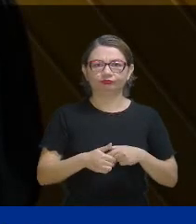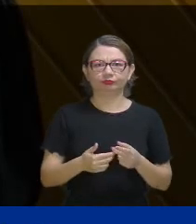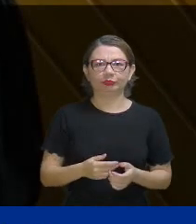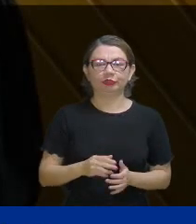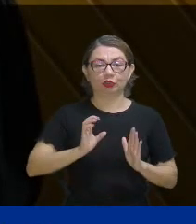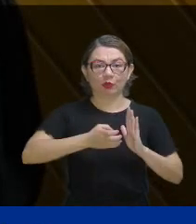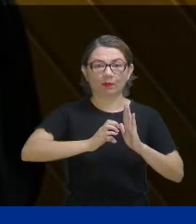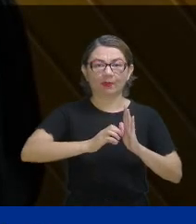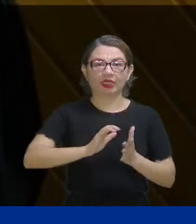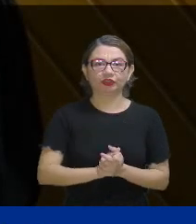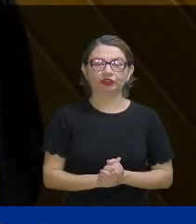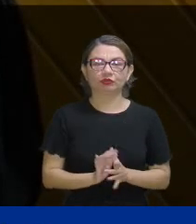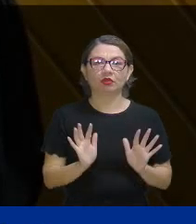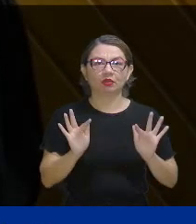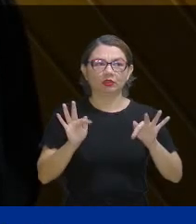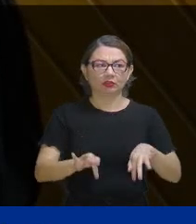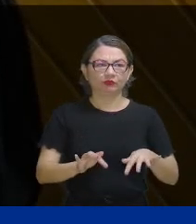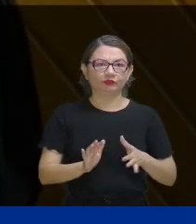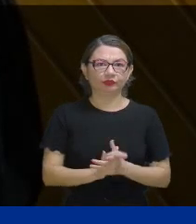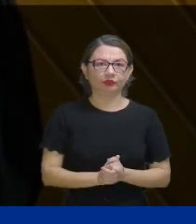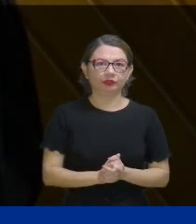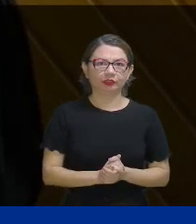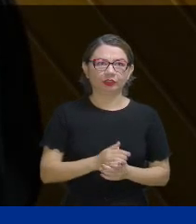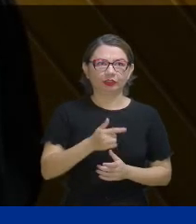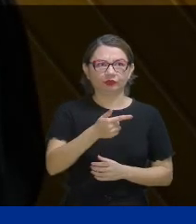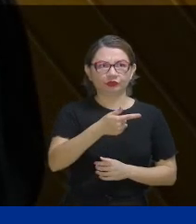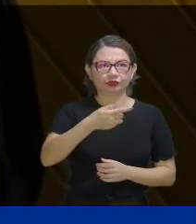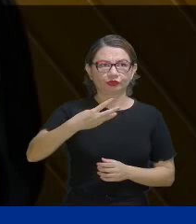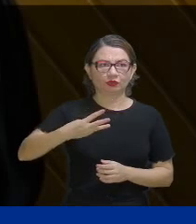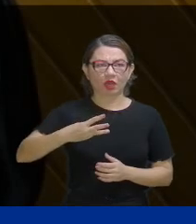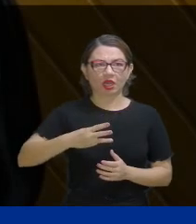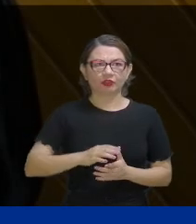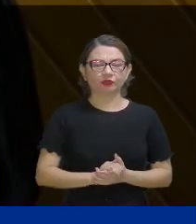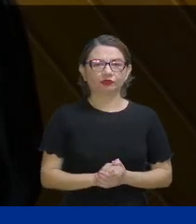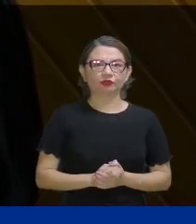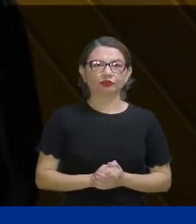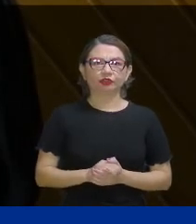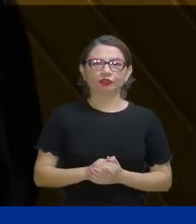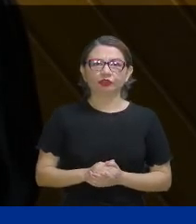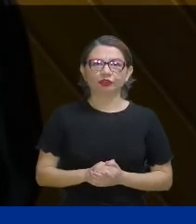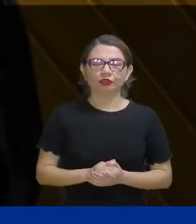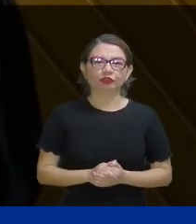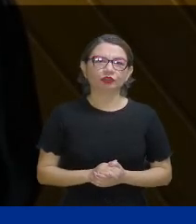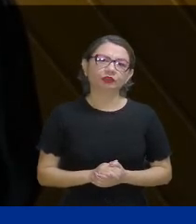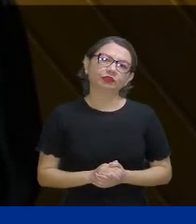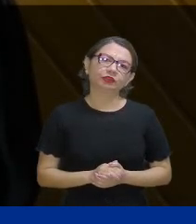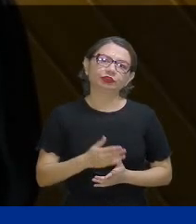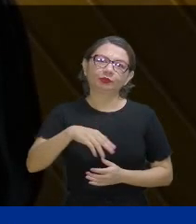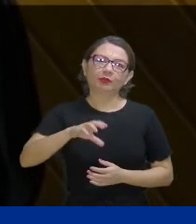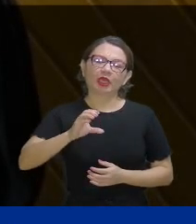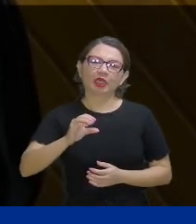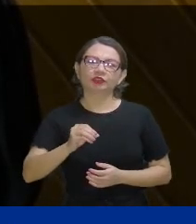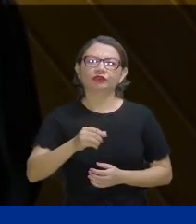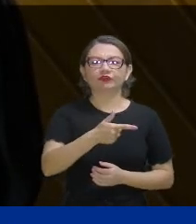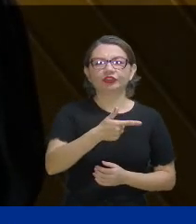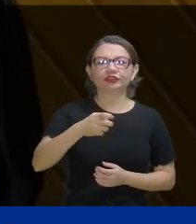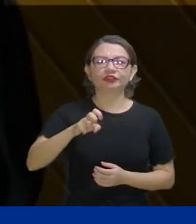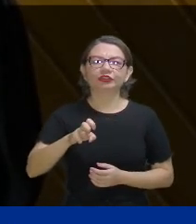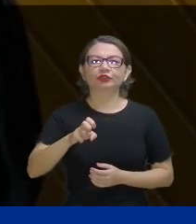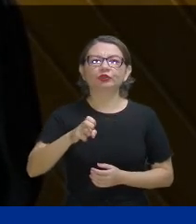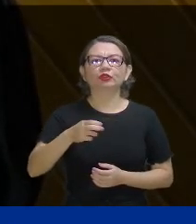partido protocolou, ao final do expediente de 24/3/2025 e no dia